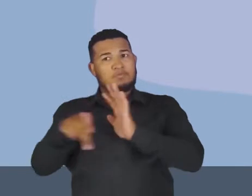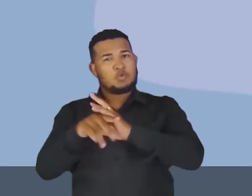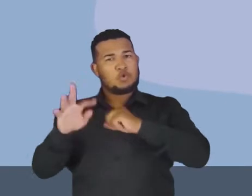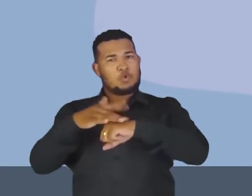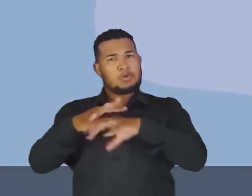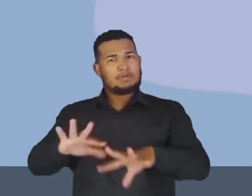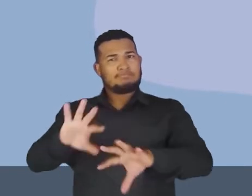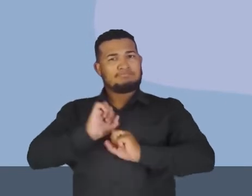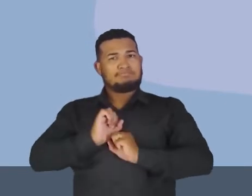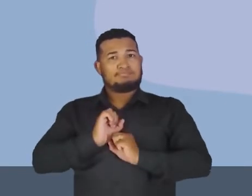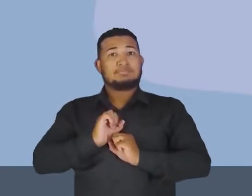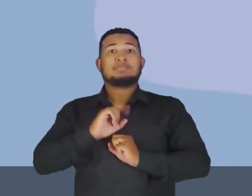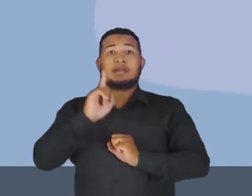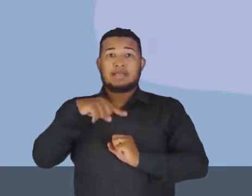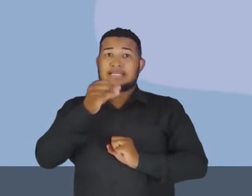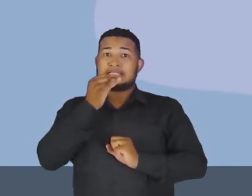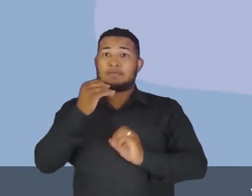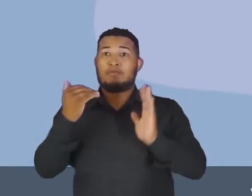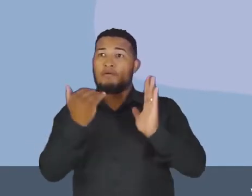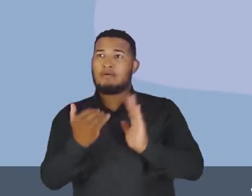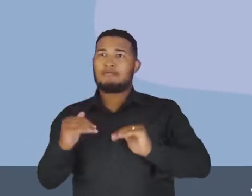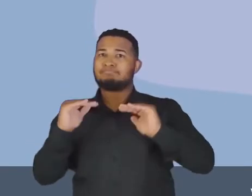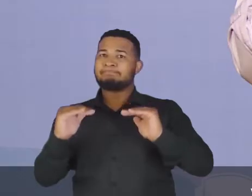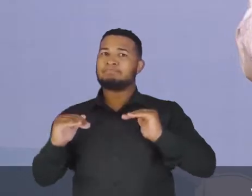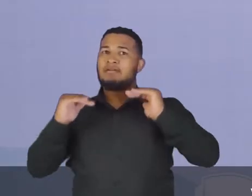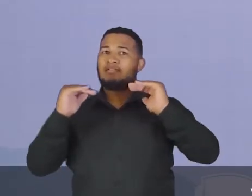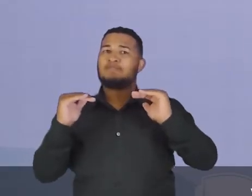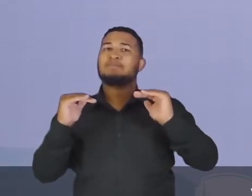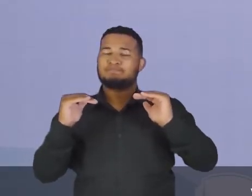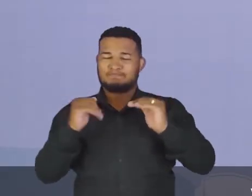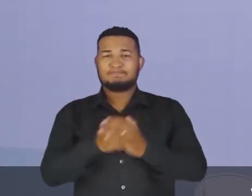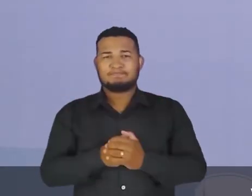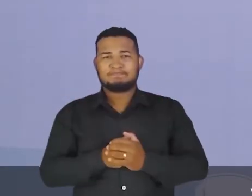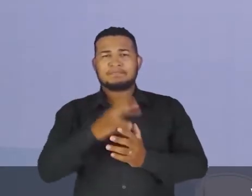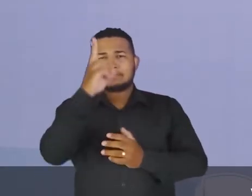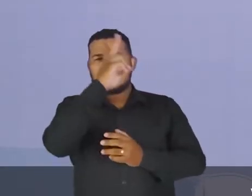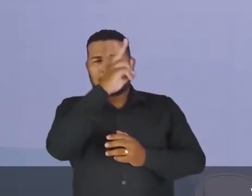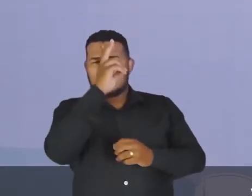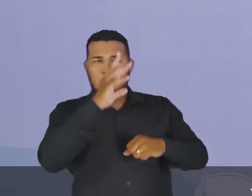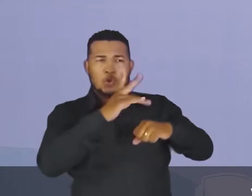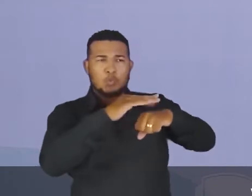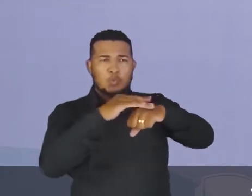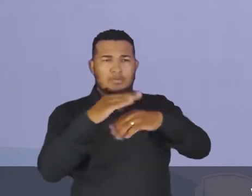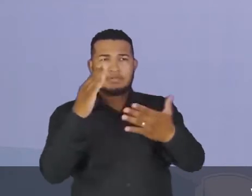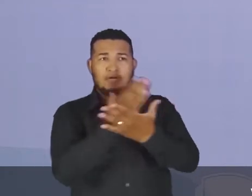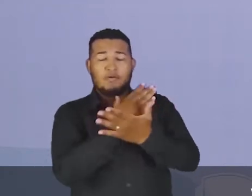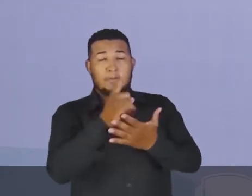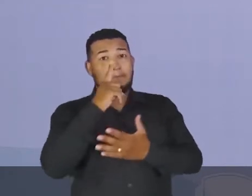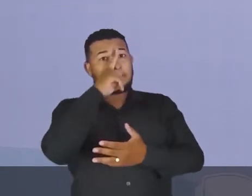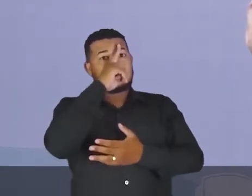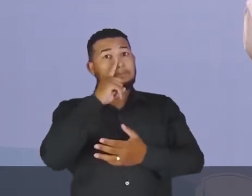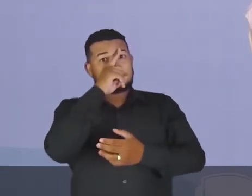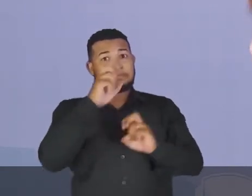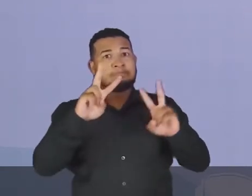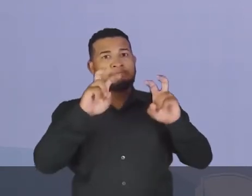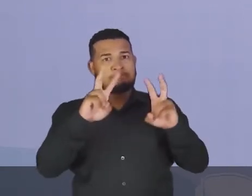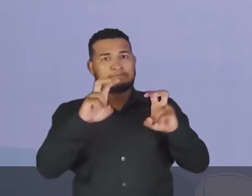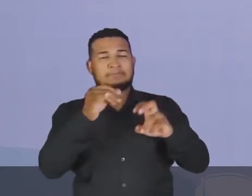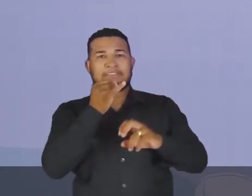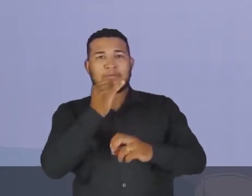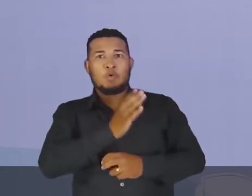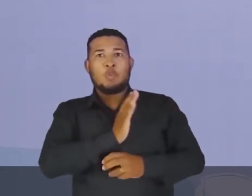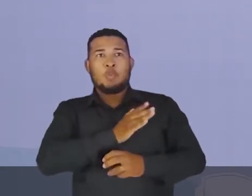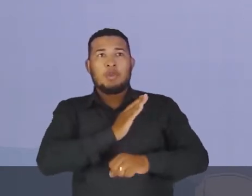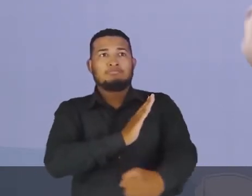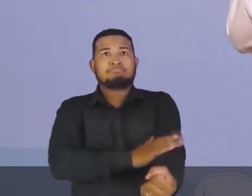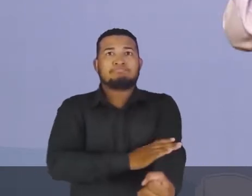alguma doença é elevado. Volta aqui, lembra que algumas doenças são muito perigosas relacionadas à obesidade, à hipertensão,